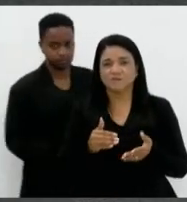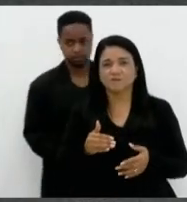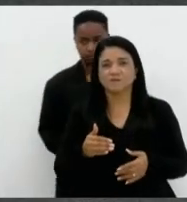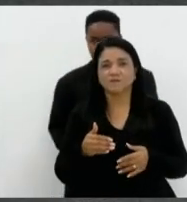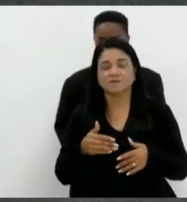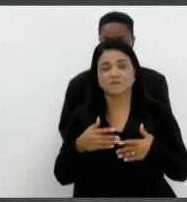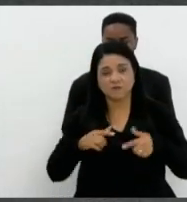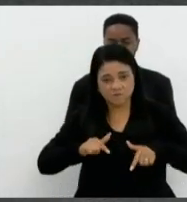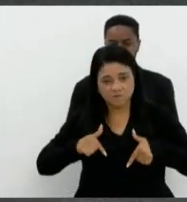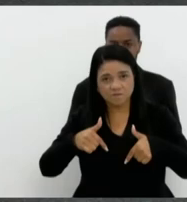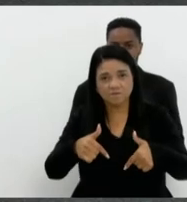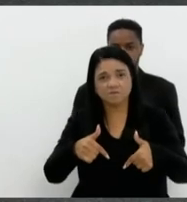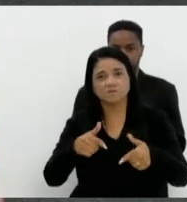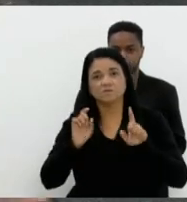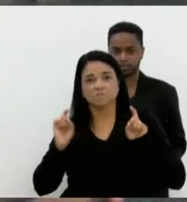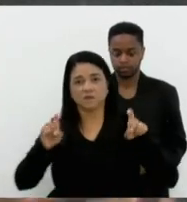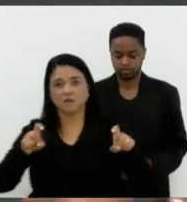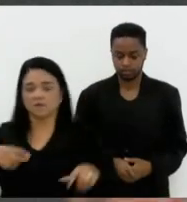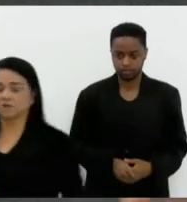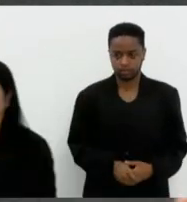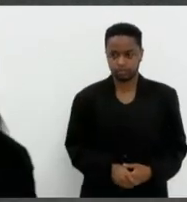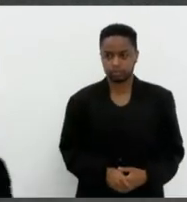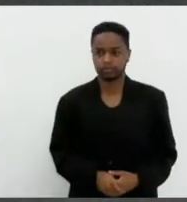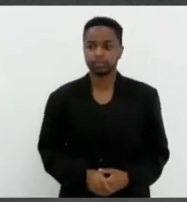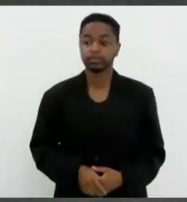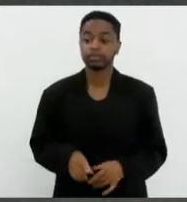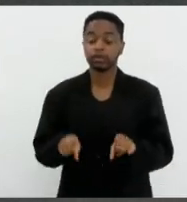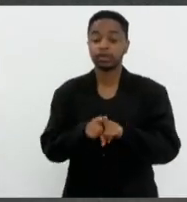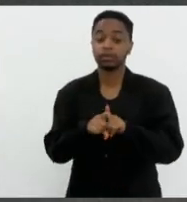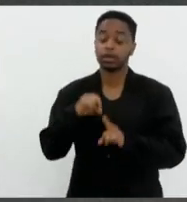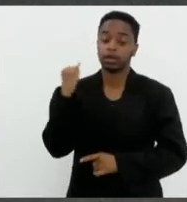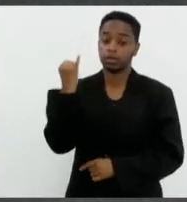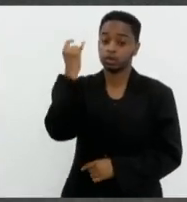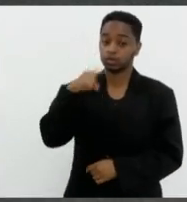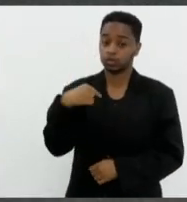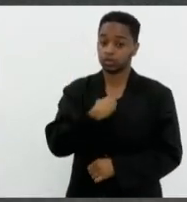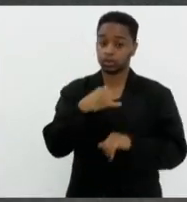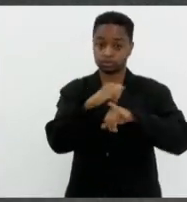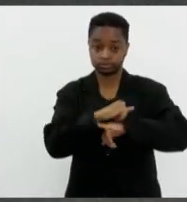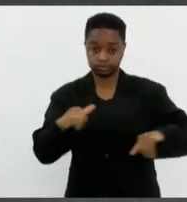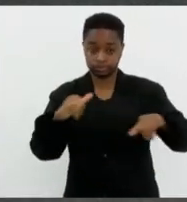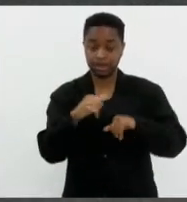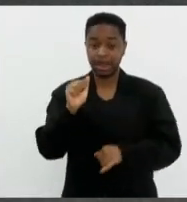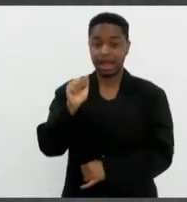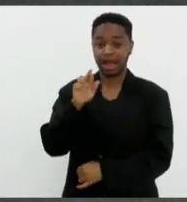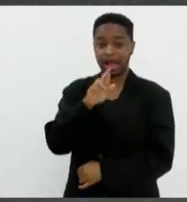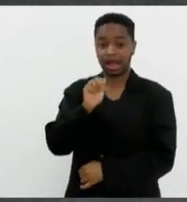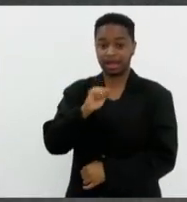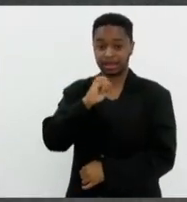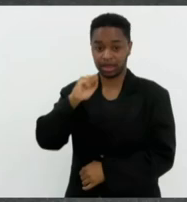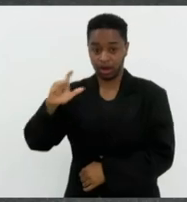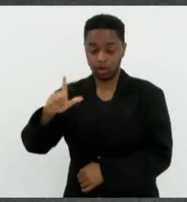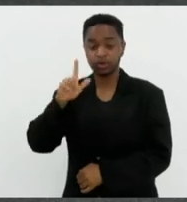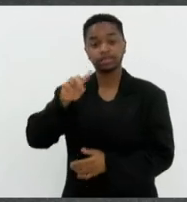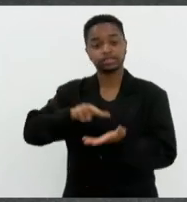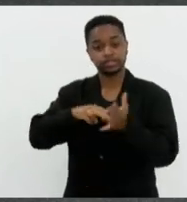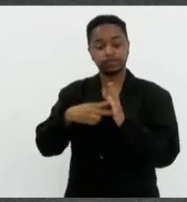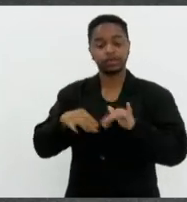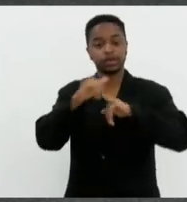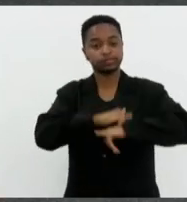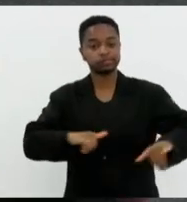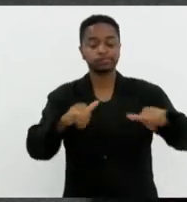de iniciativa do nosso mandato. Importante a gente dizer que os arraiais são uma manifestação cultural